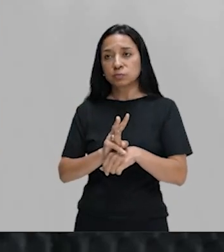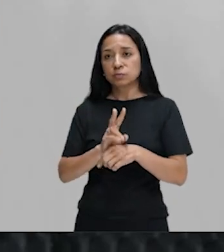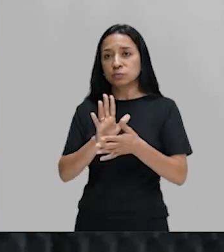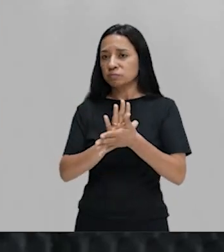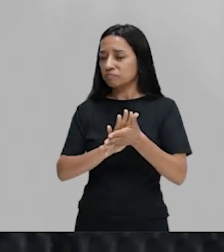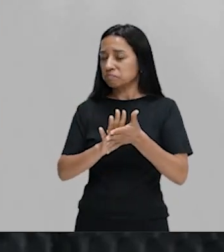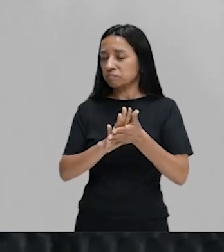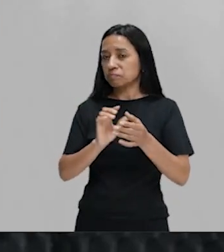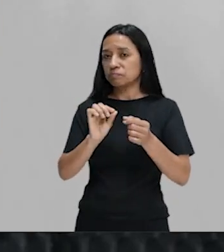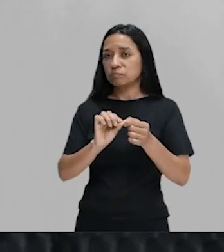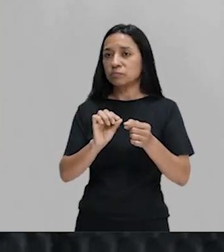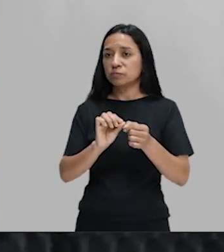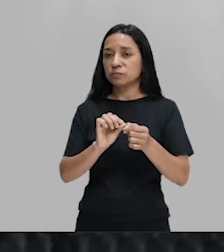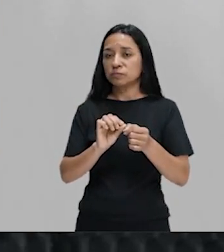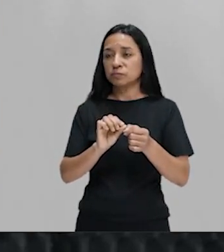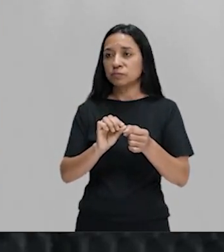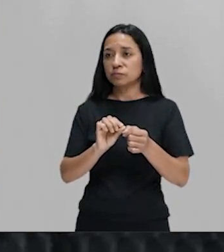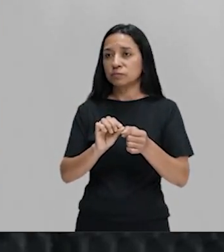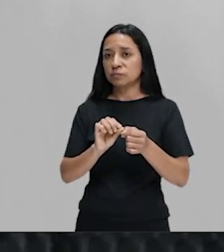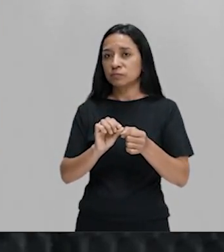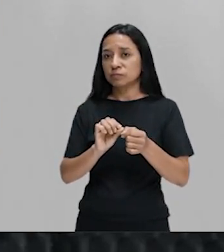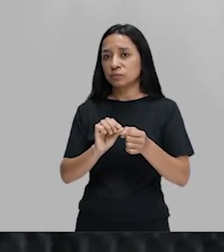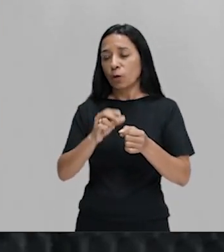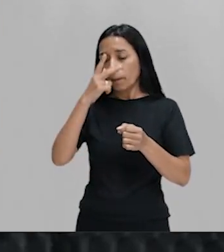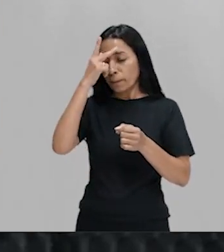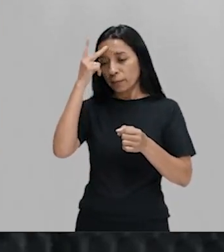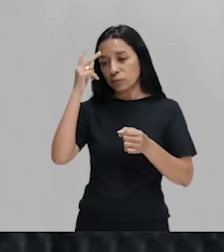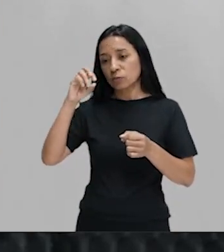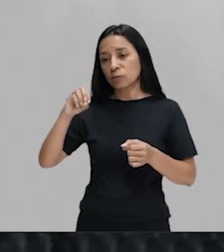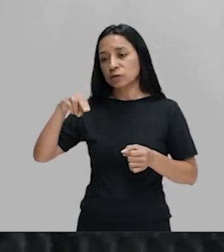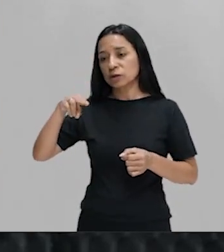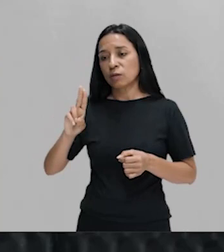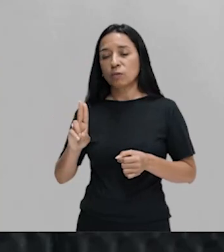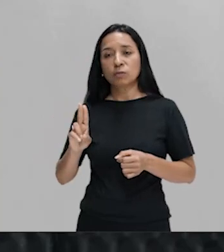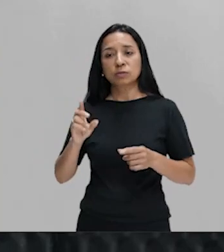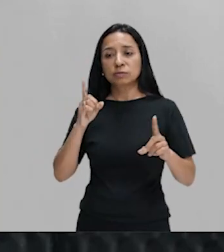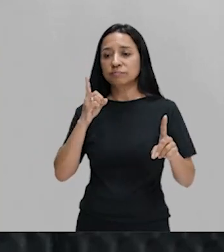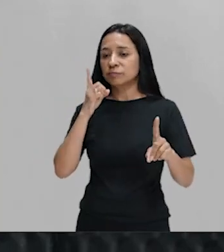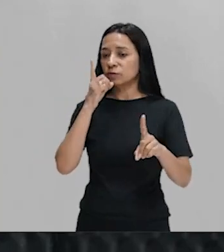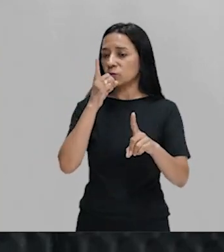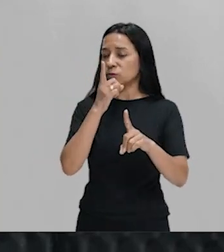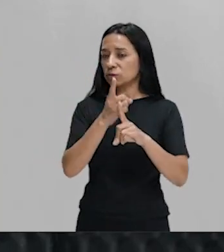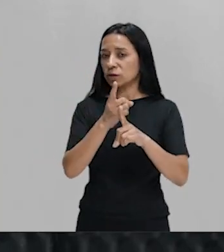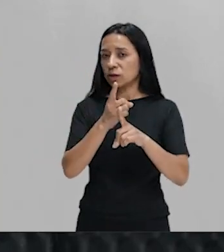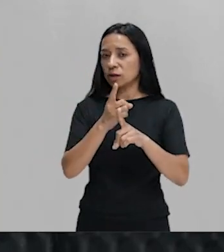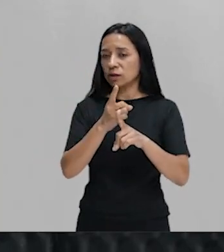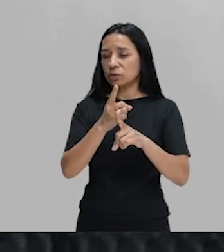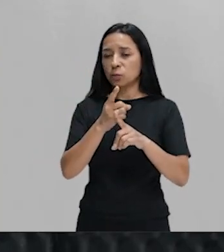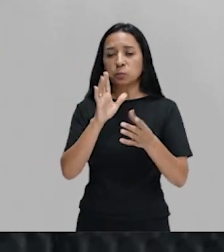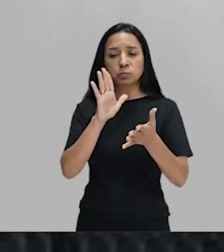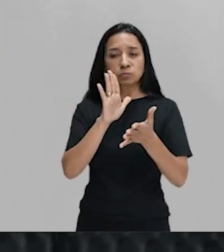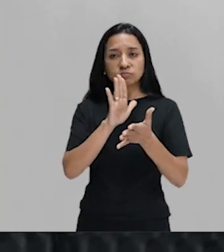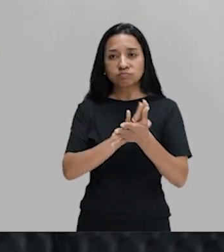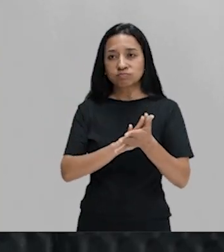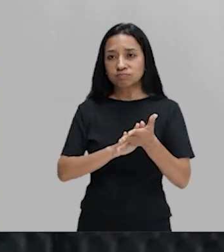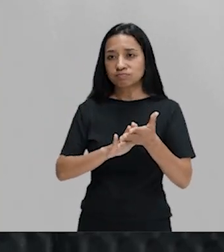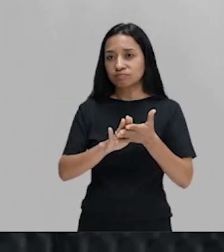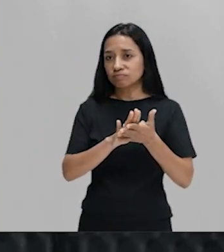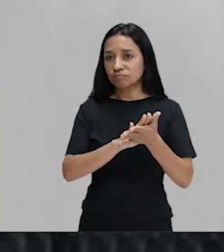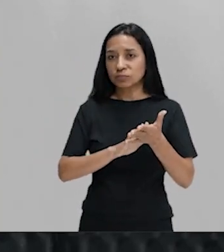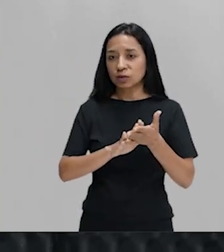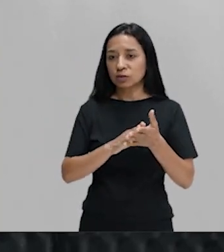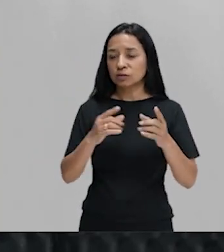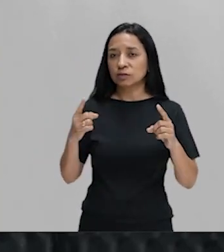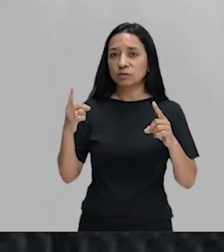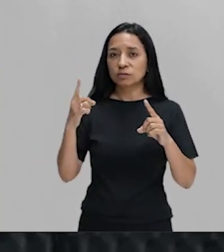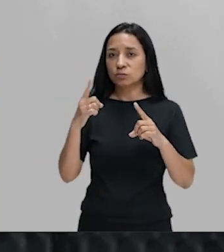que foi feita por missionários da ONU, eles não encontraram nenhum tipo de vestígio,